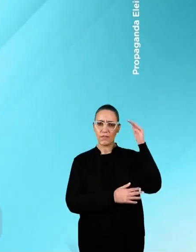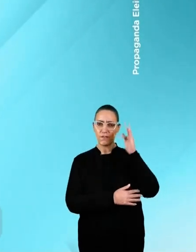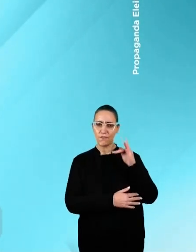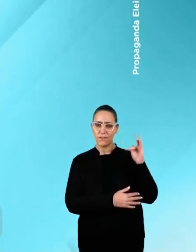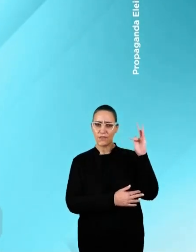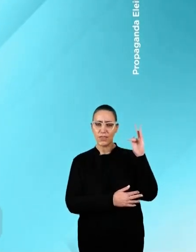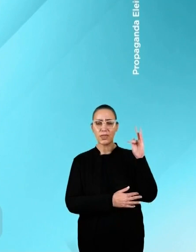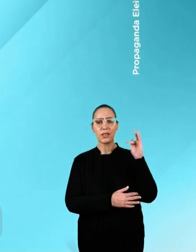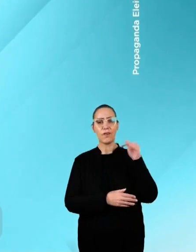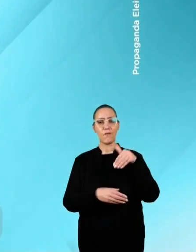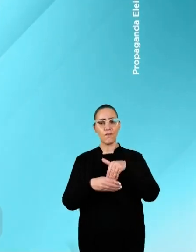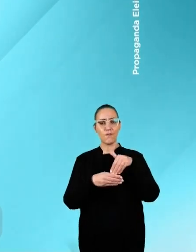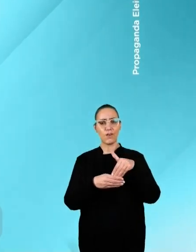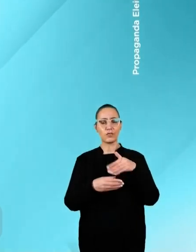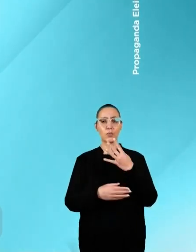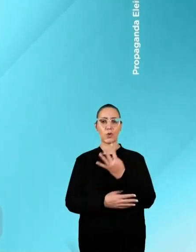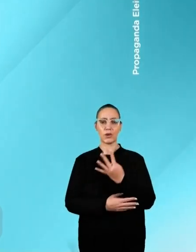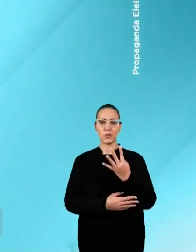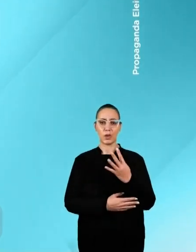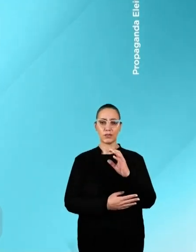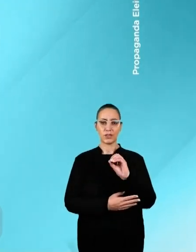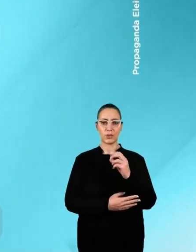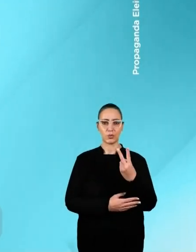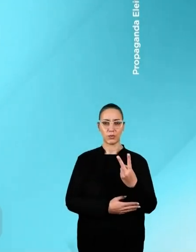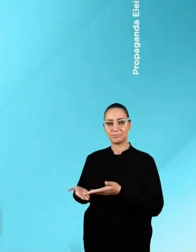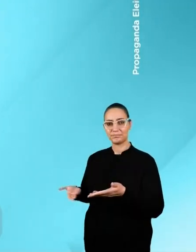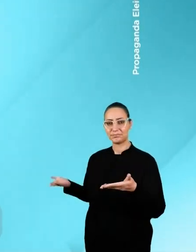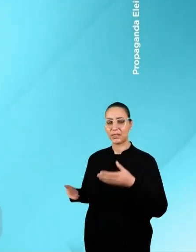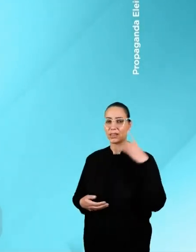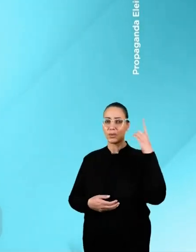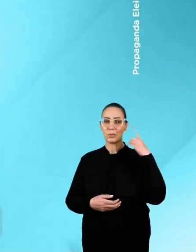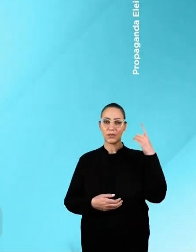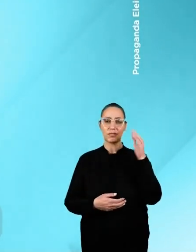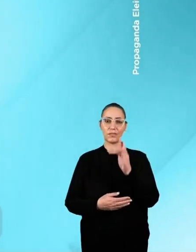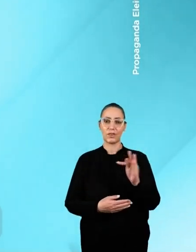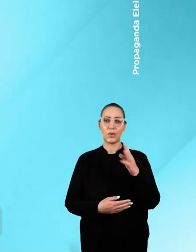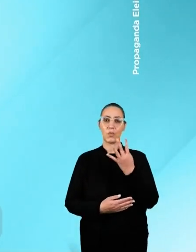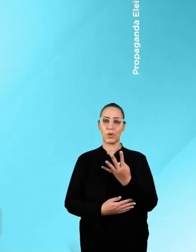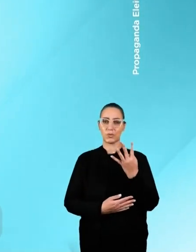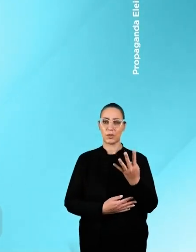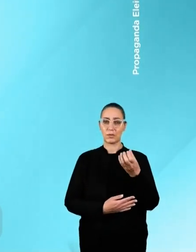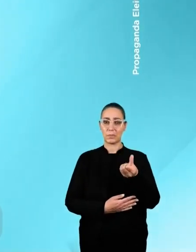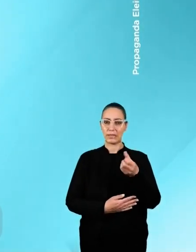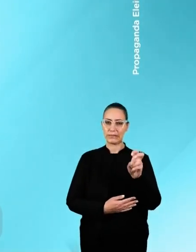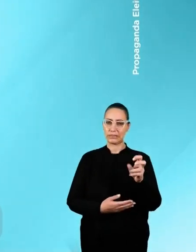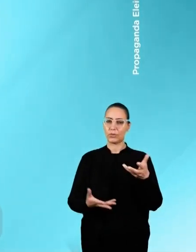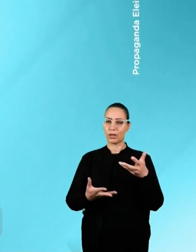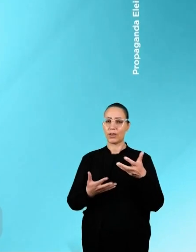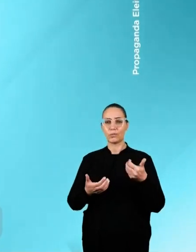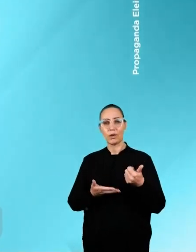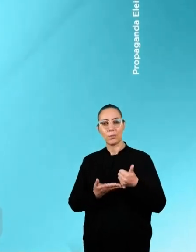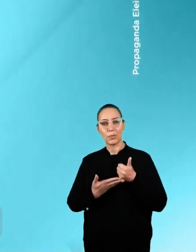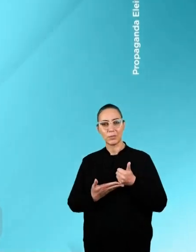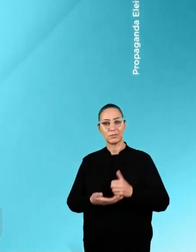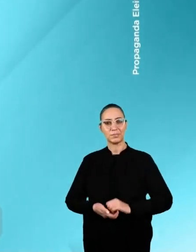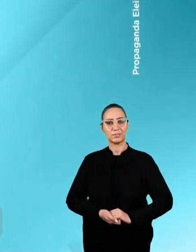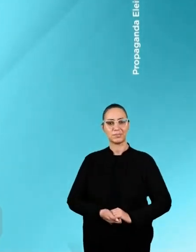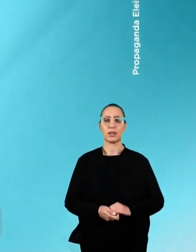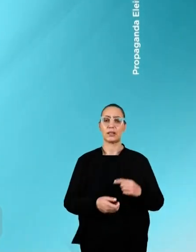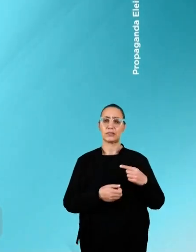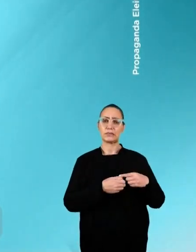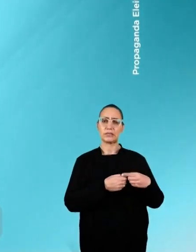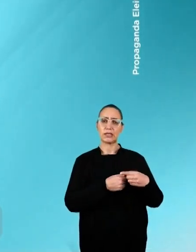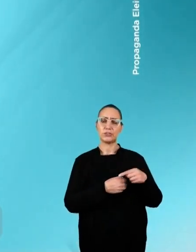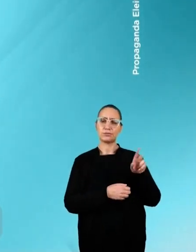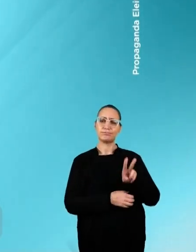Deputado federal é Altair Alves, 4402. Maria Helena, deputada federal, 4465. Quanto com o seu